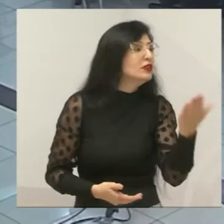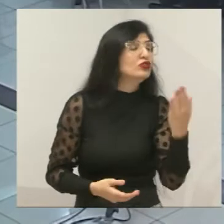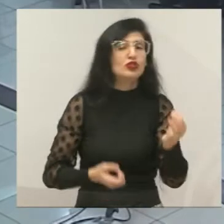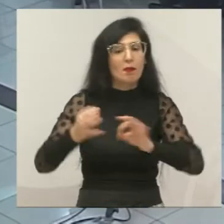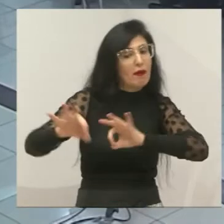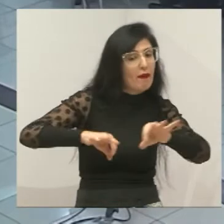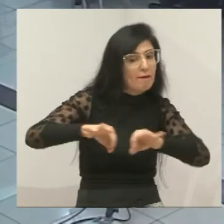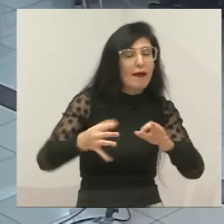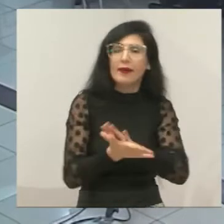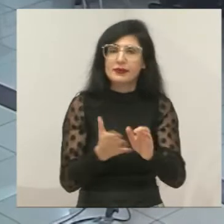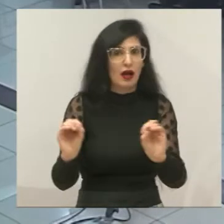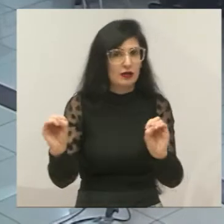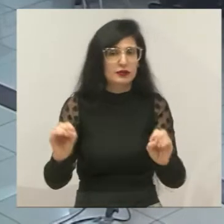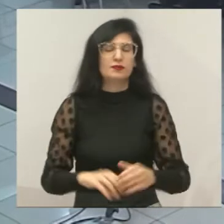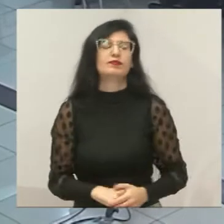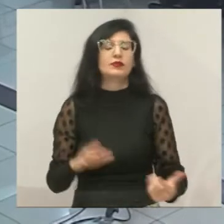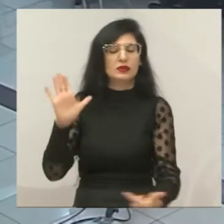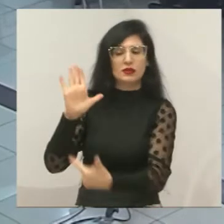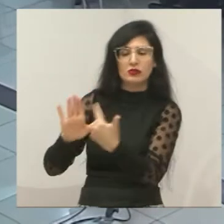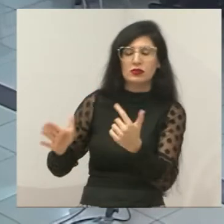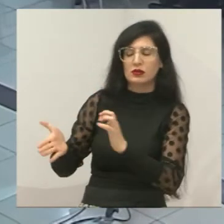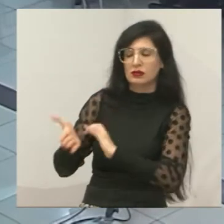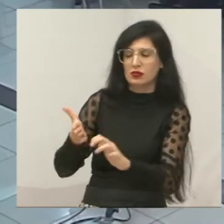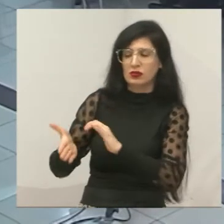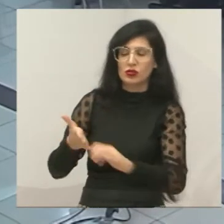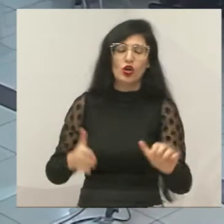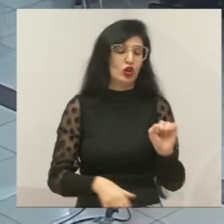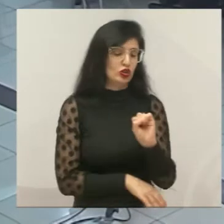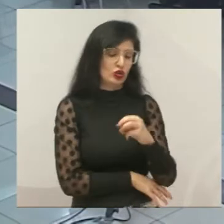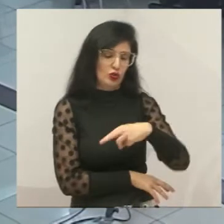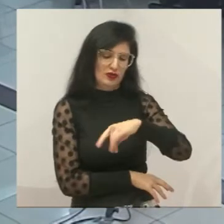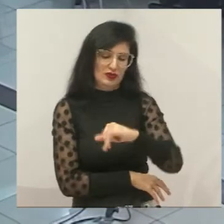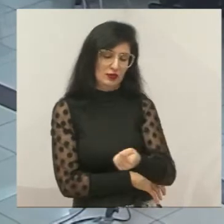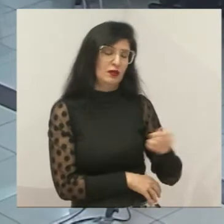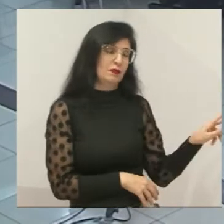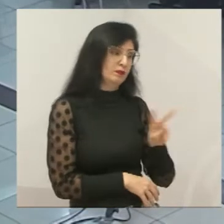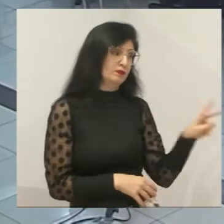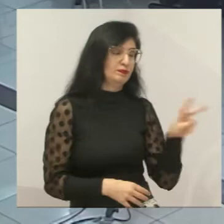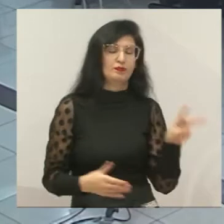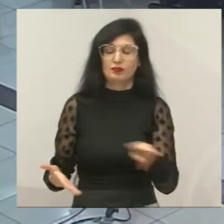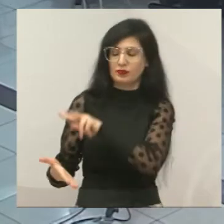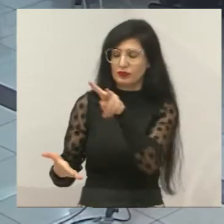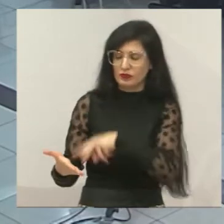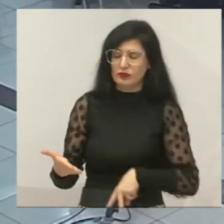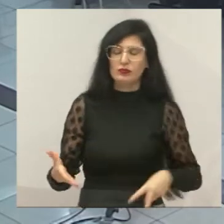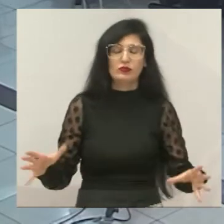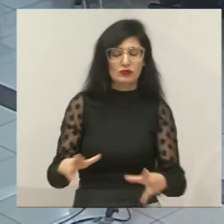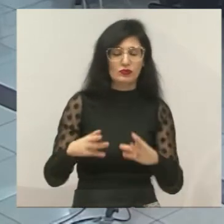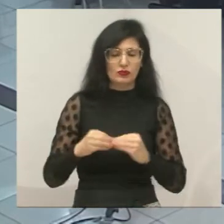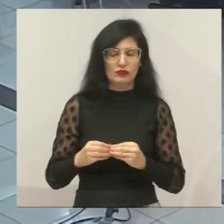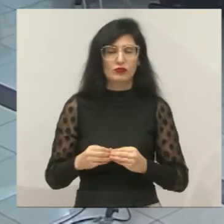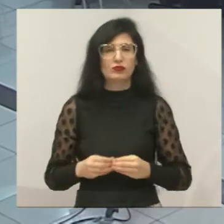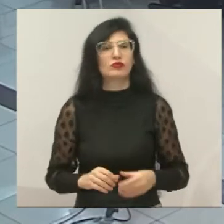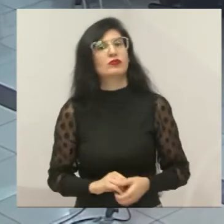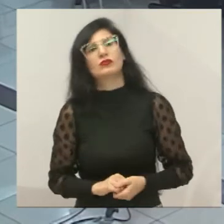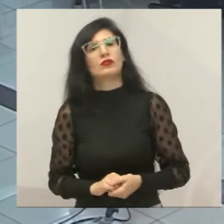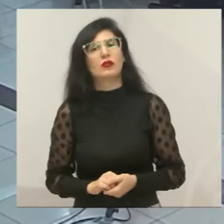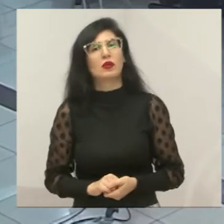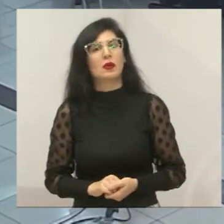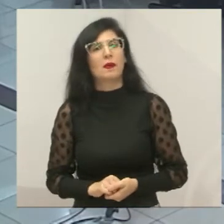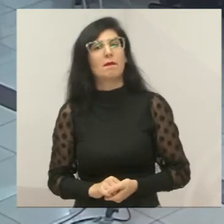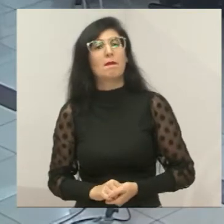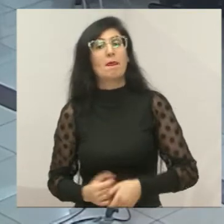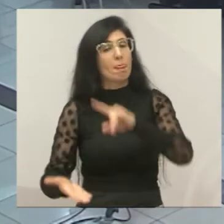Solicito à segunda secretária, vereadora Sônia Patas da Amizade, que faça a leitura das sínteses dos pedidos de